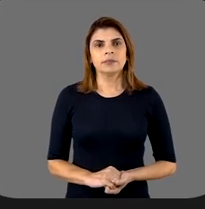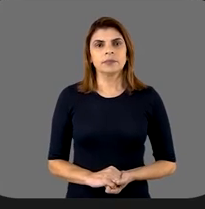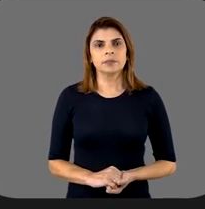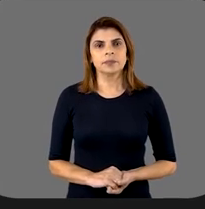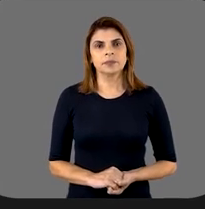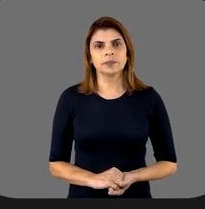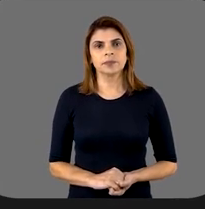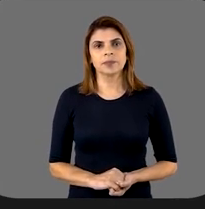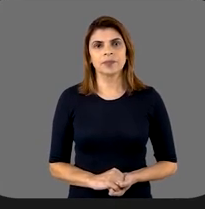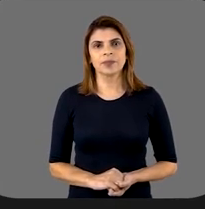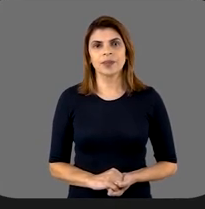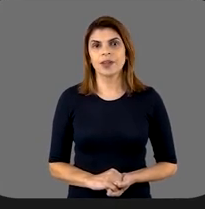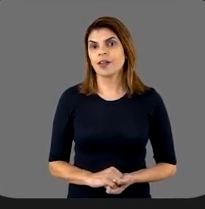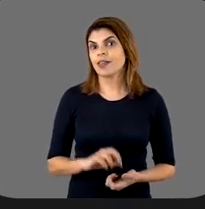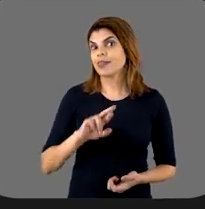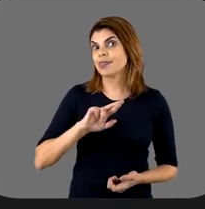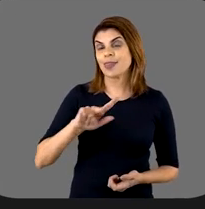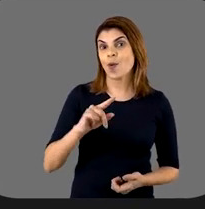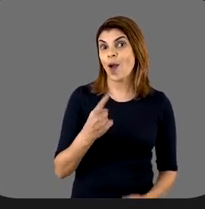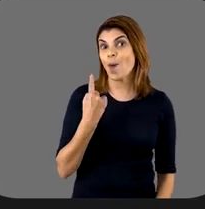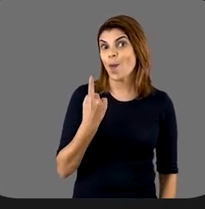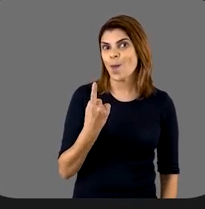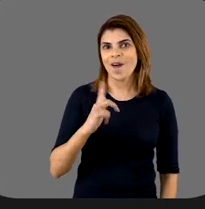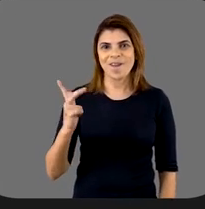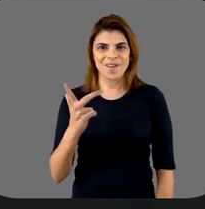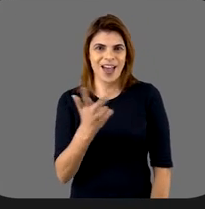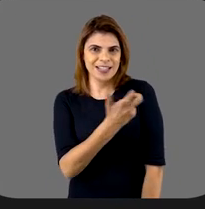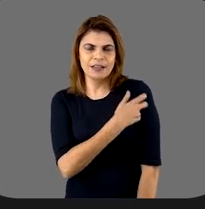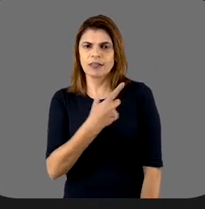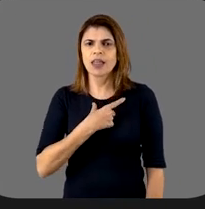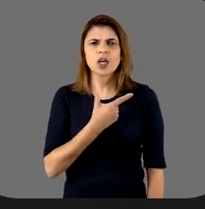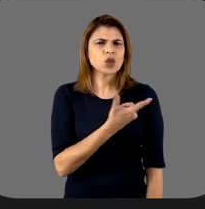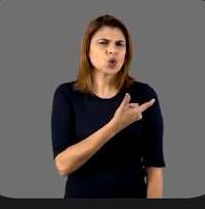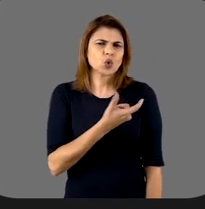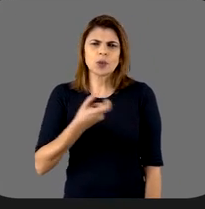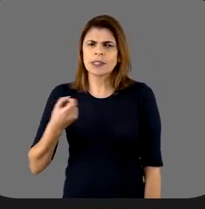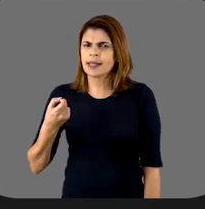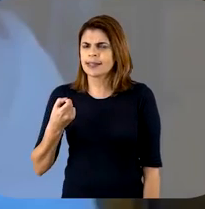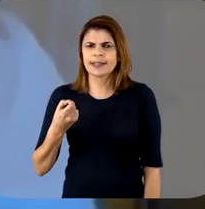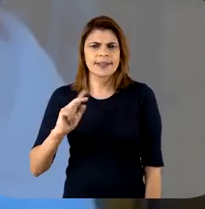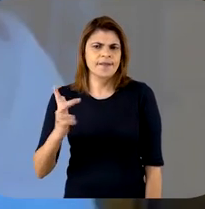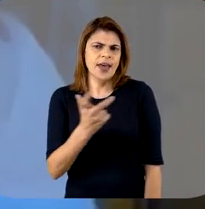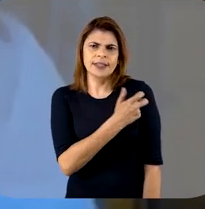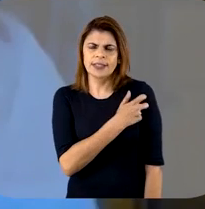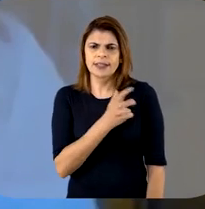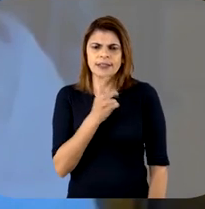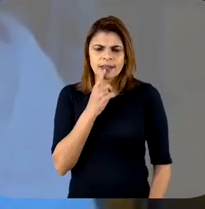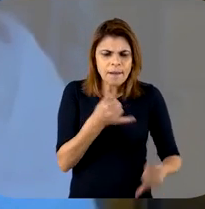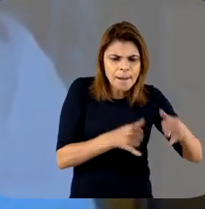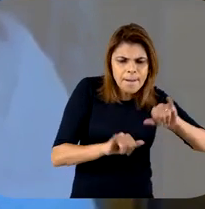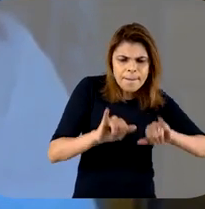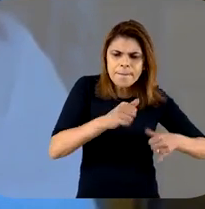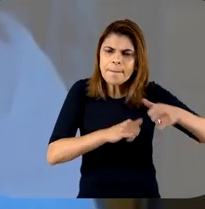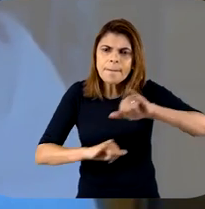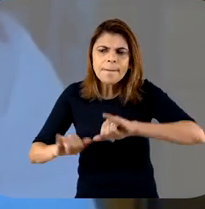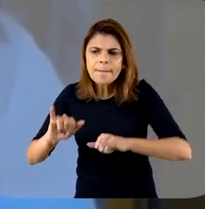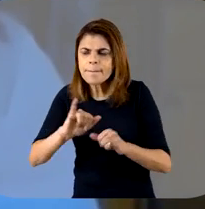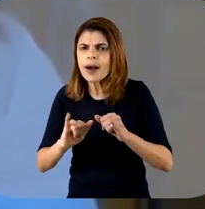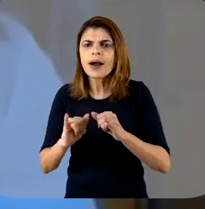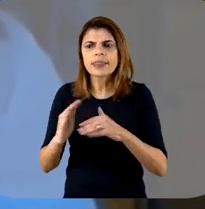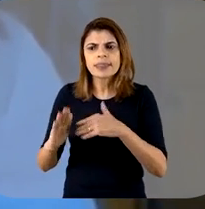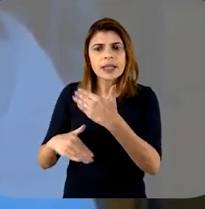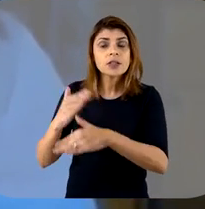Primeiro, não é só uma vacina, tem 200 e tantas vacinas em desenvolvimento, né, dos quais umas 40 estão em testes já em